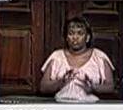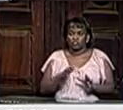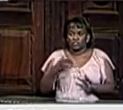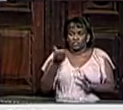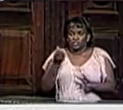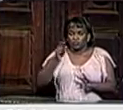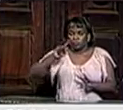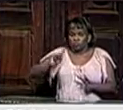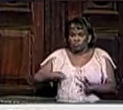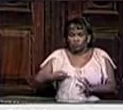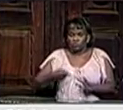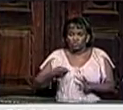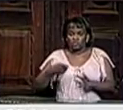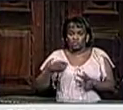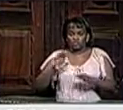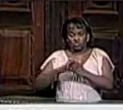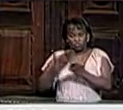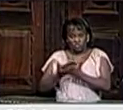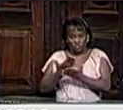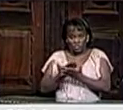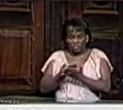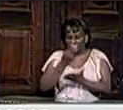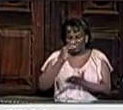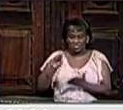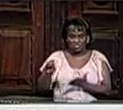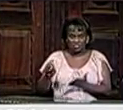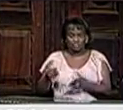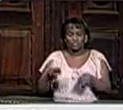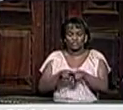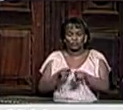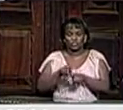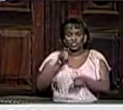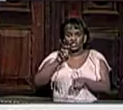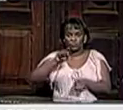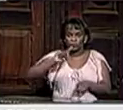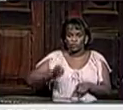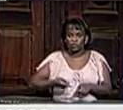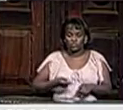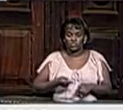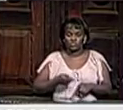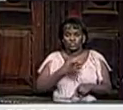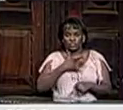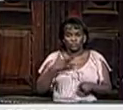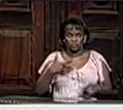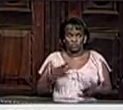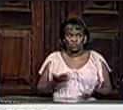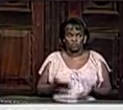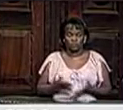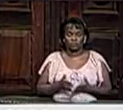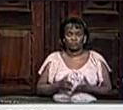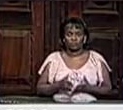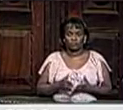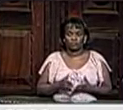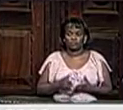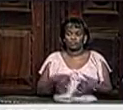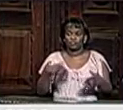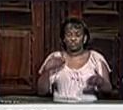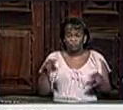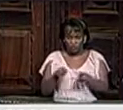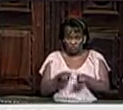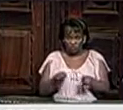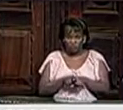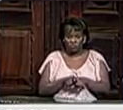6 bilhões na educação e 5 bilhões na saúde. Até